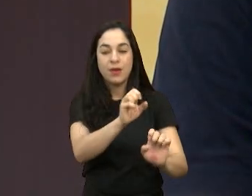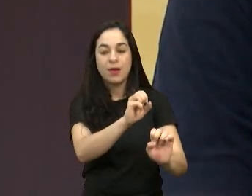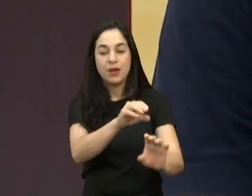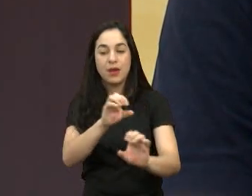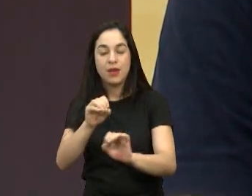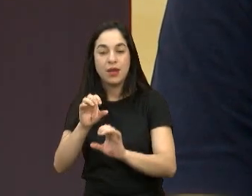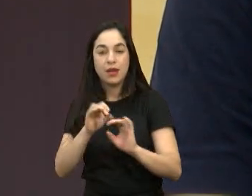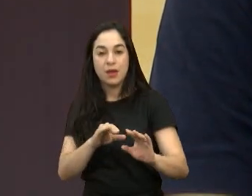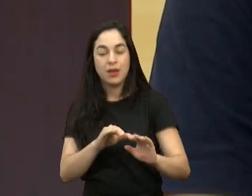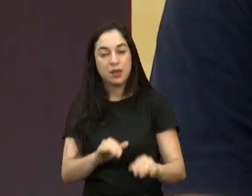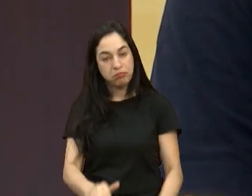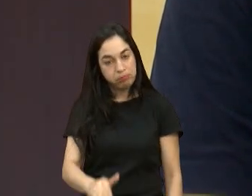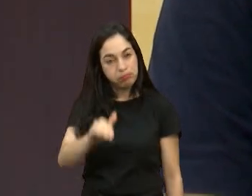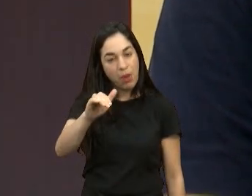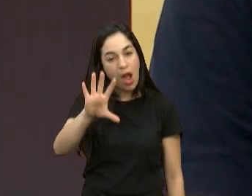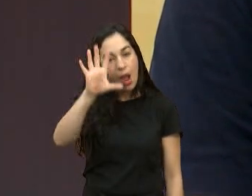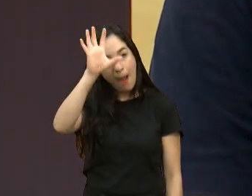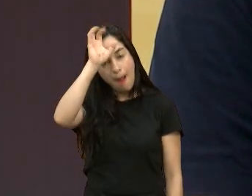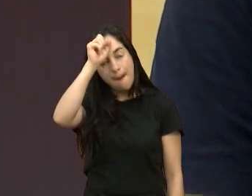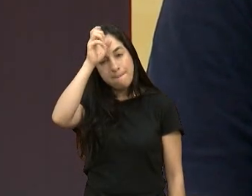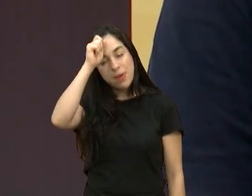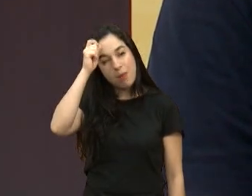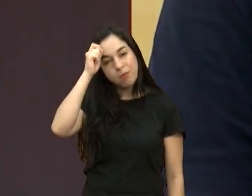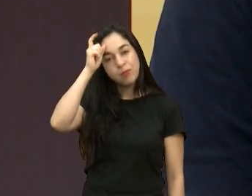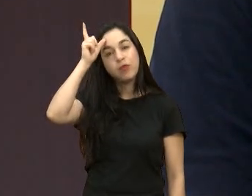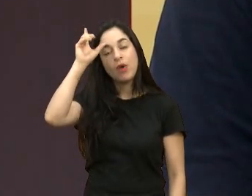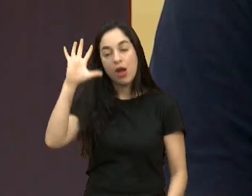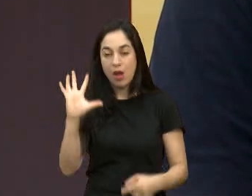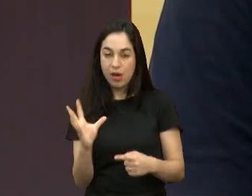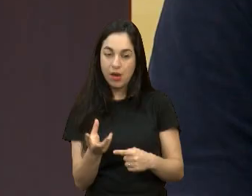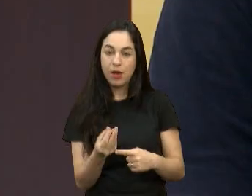evoluir artisticamente. Que nem hoje em dia